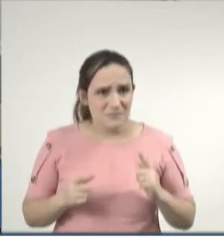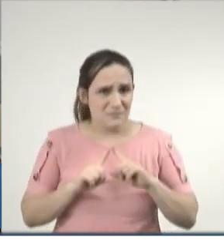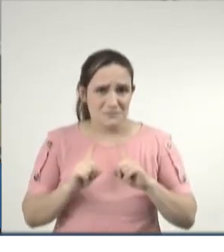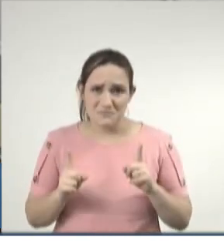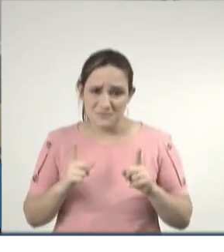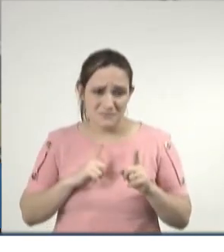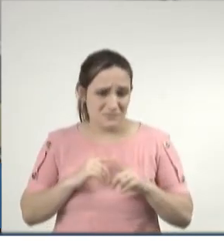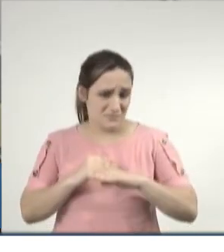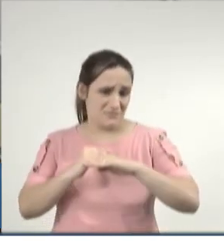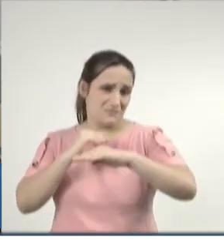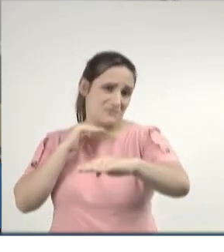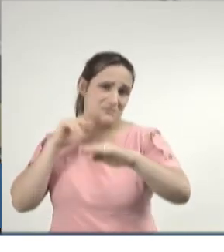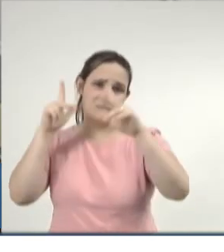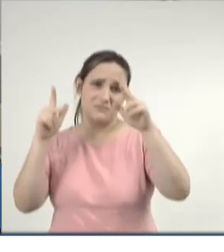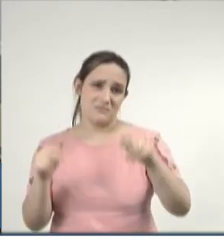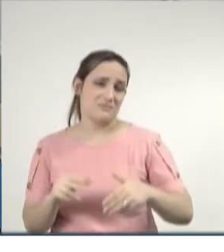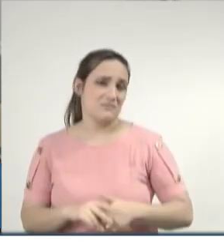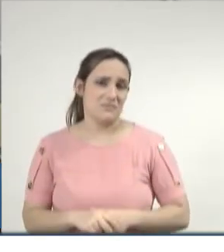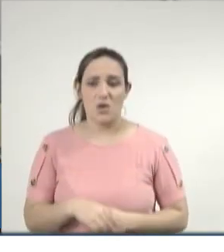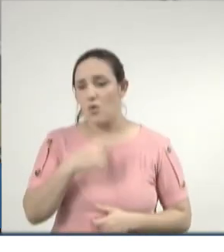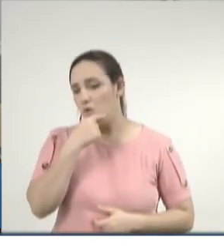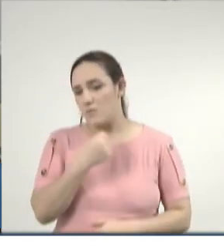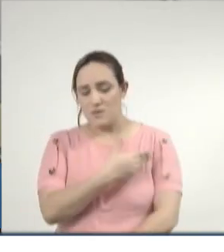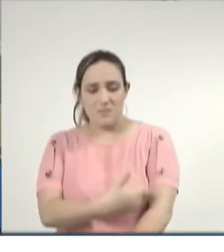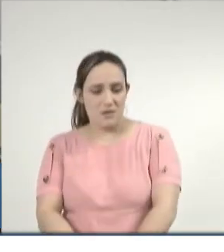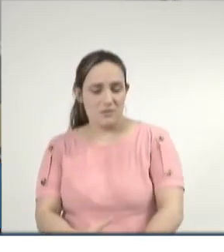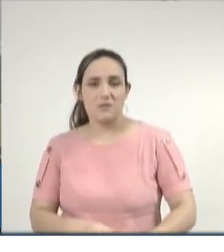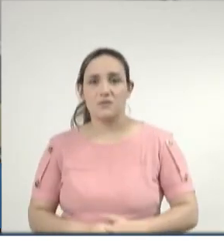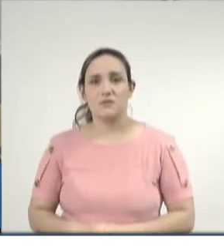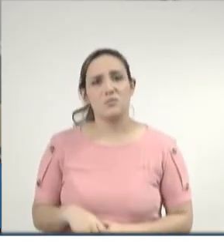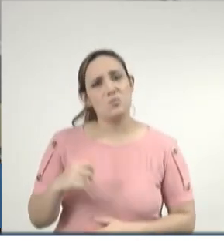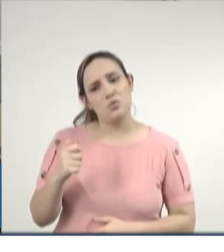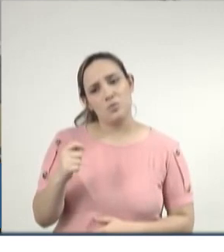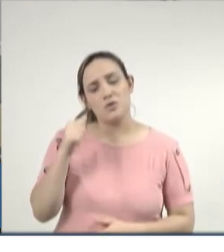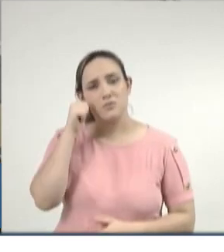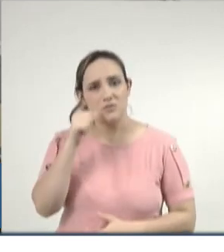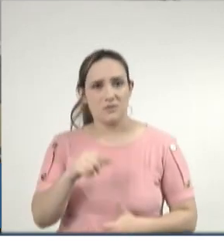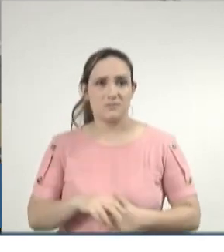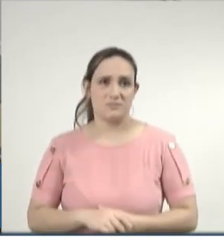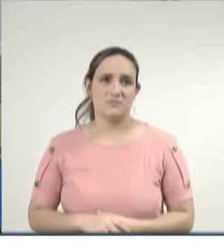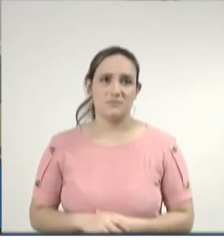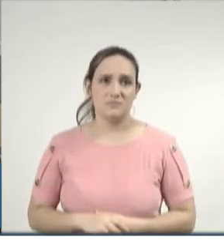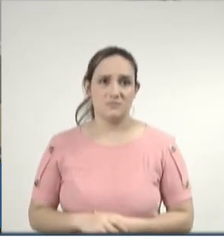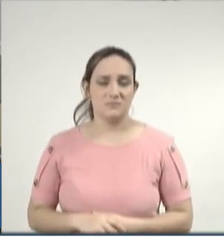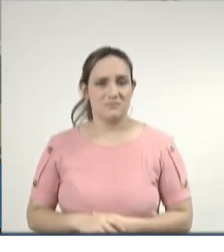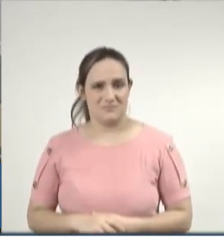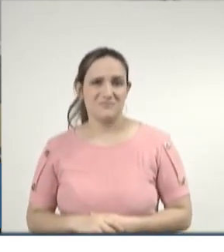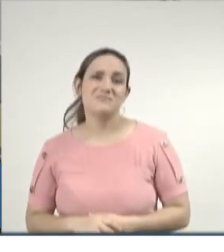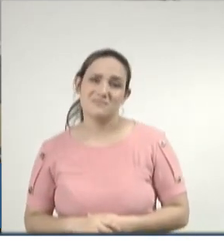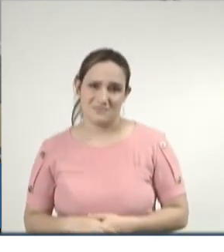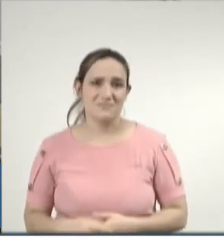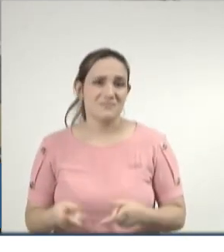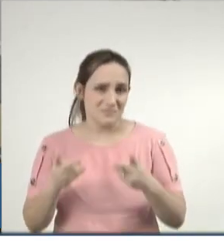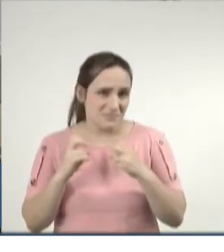nós vemos? Homens brancos, poucas mulheres. Entendem?